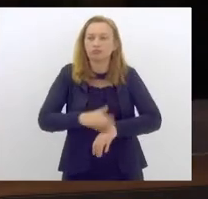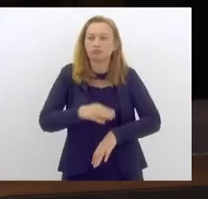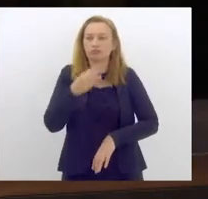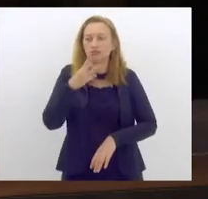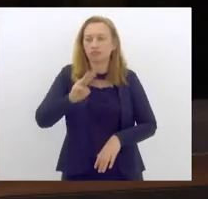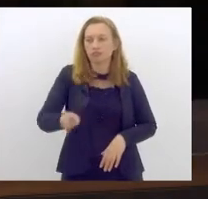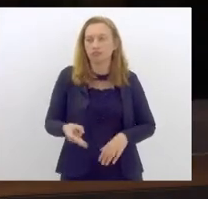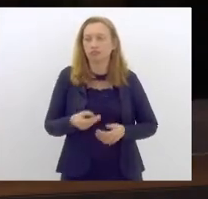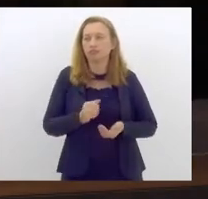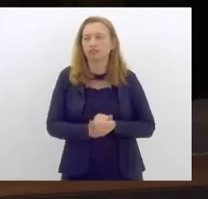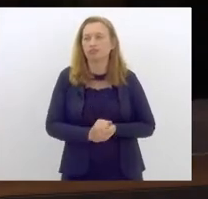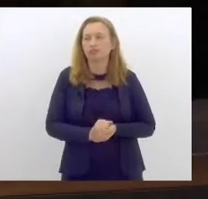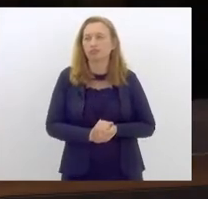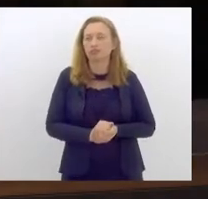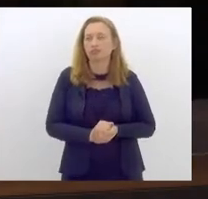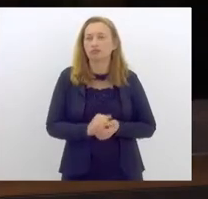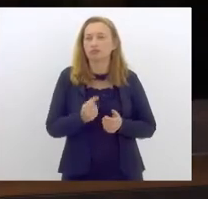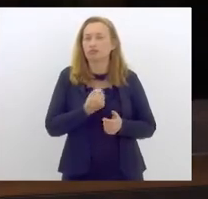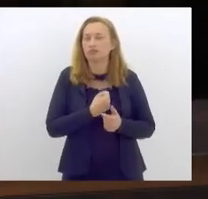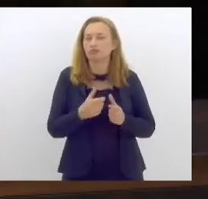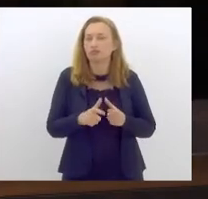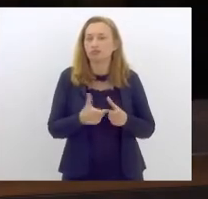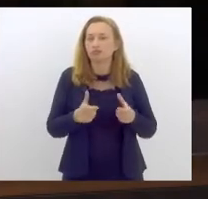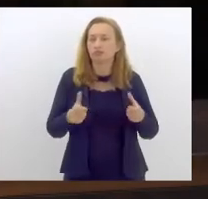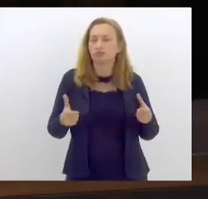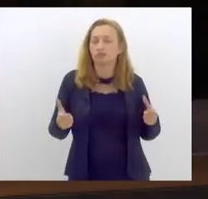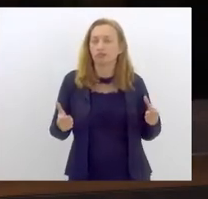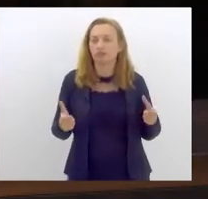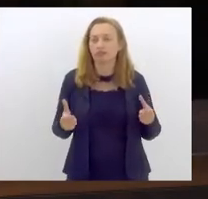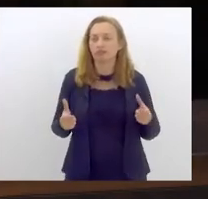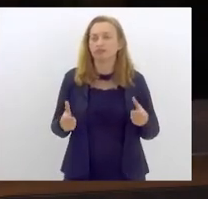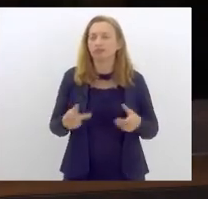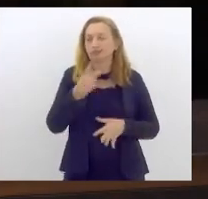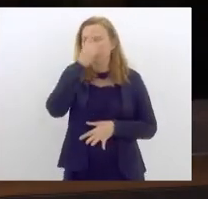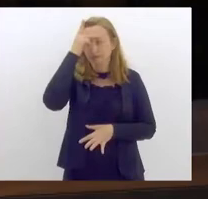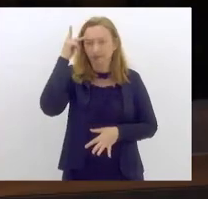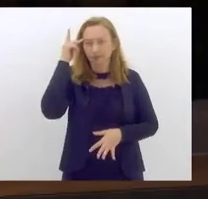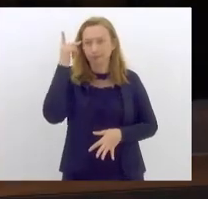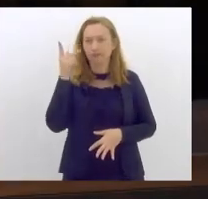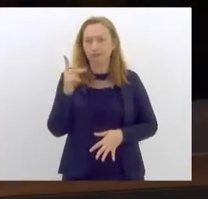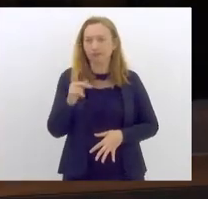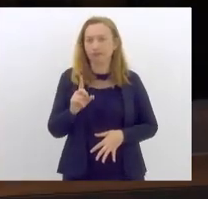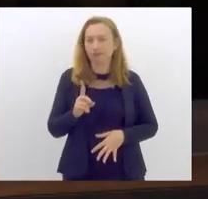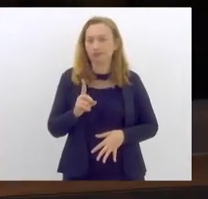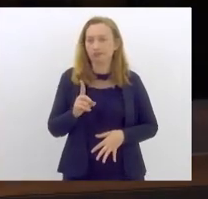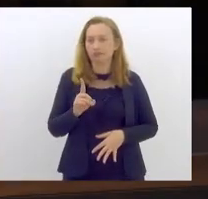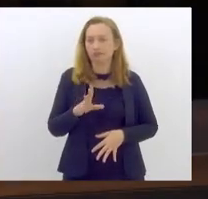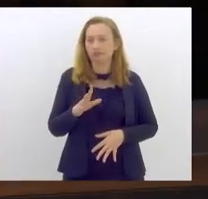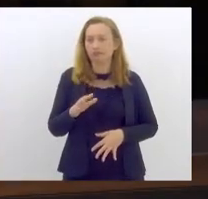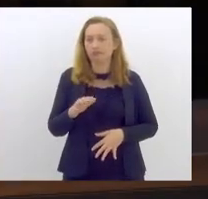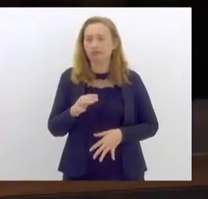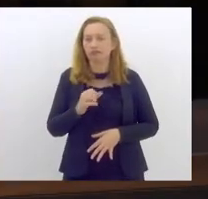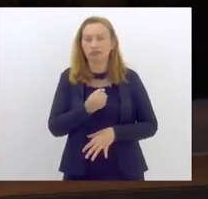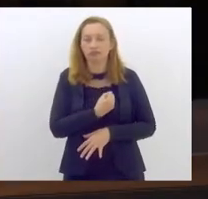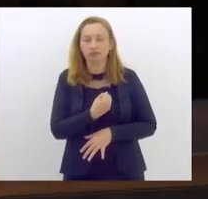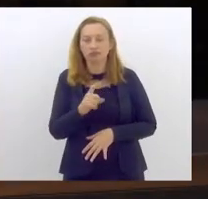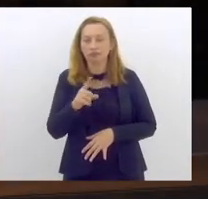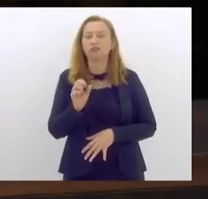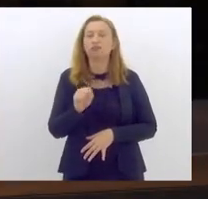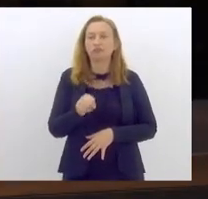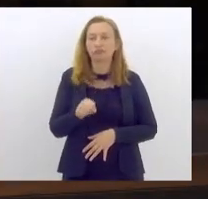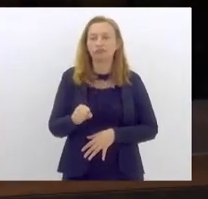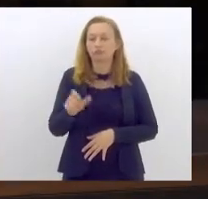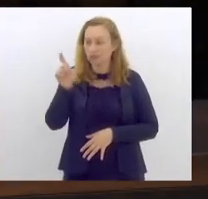de 3 milhões e a grande maioria das pessoas que não são apenas os números né são pessoas